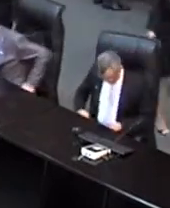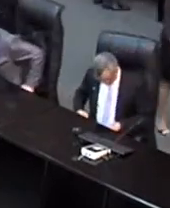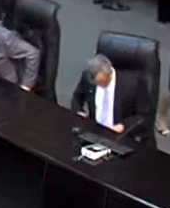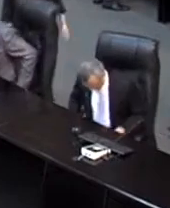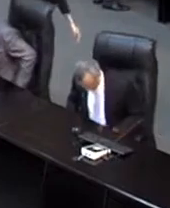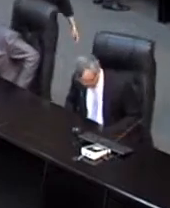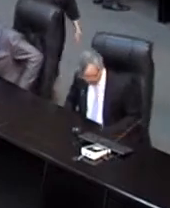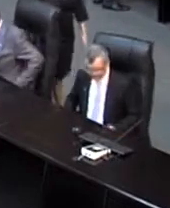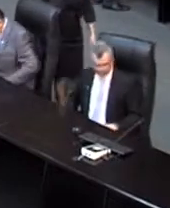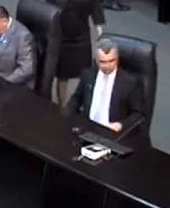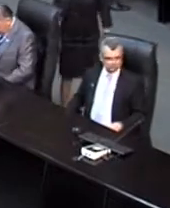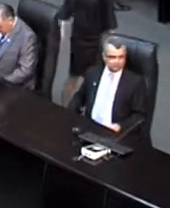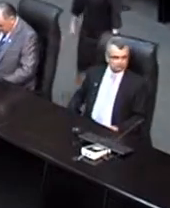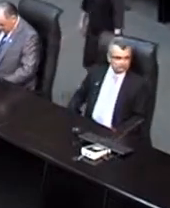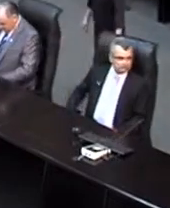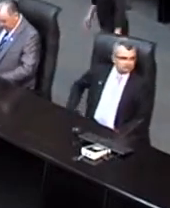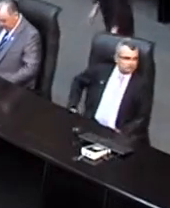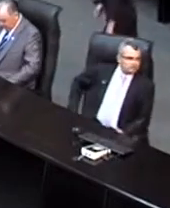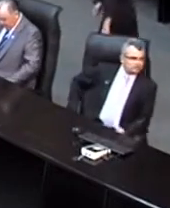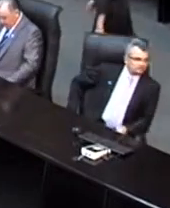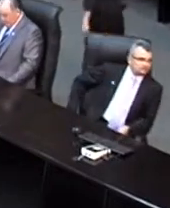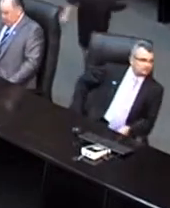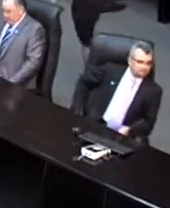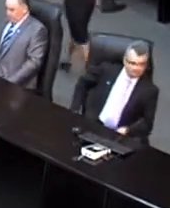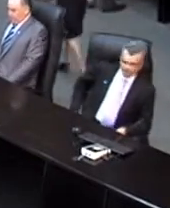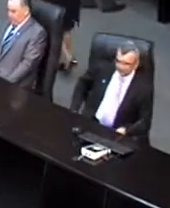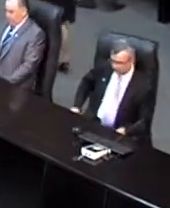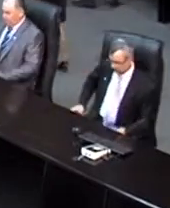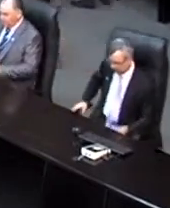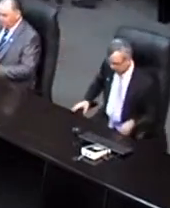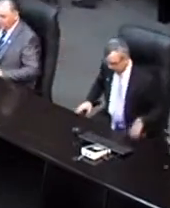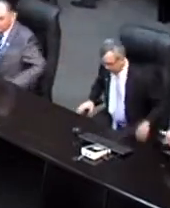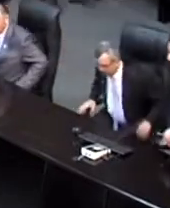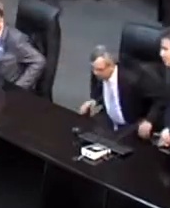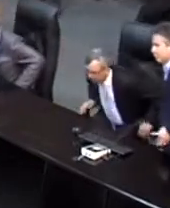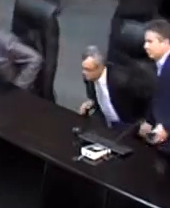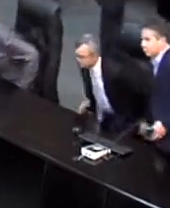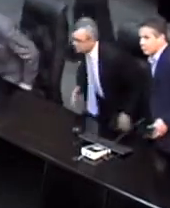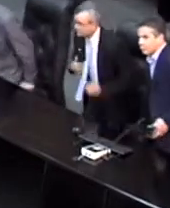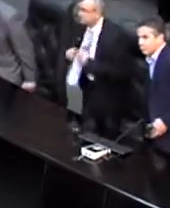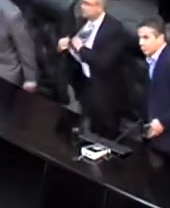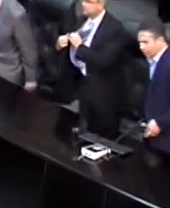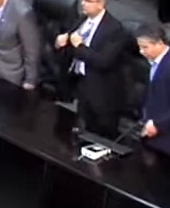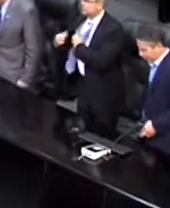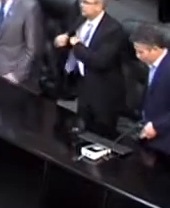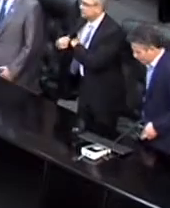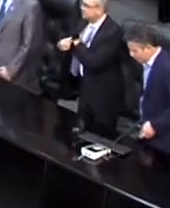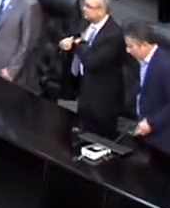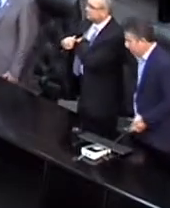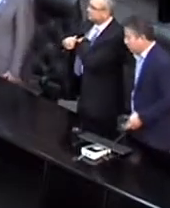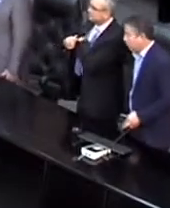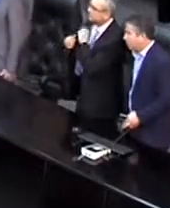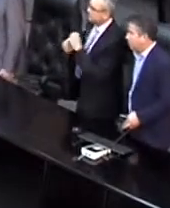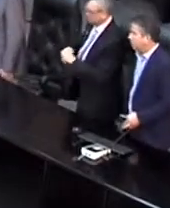Composta a mesa de honra, convido a todos em posição de respeito a cantarmos o hino nacional brasileiro.